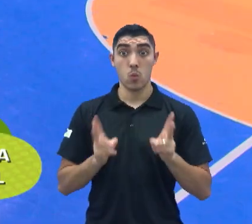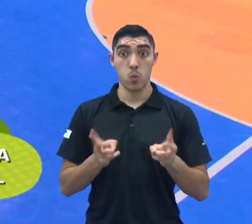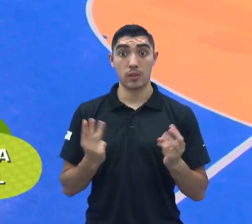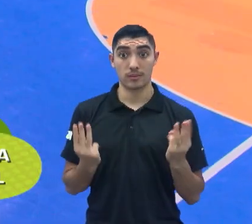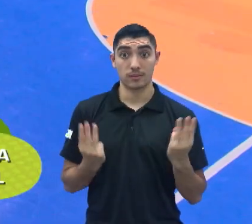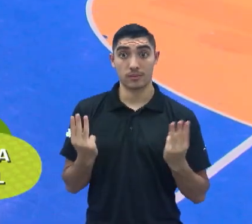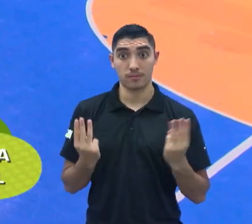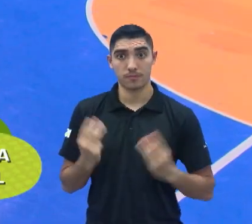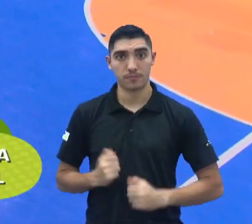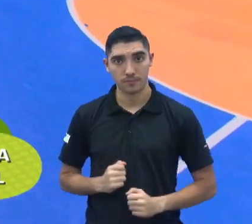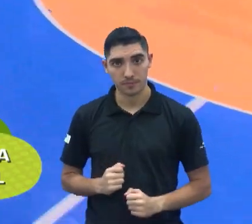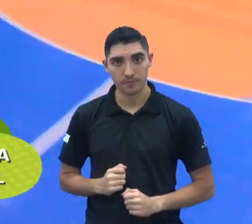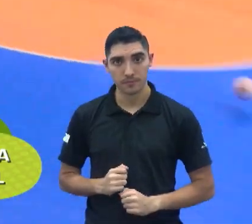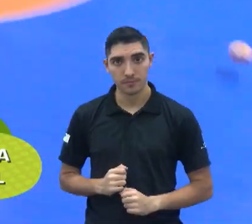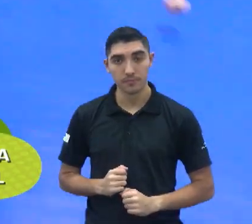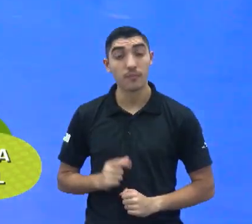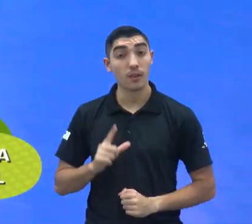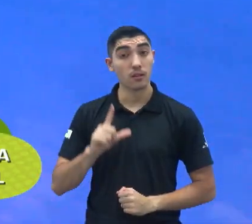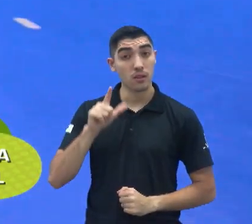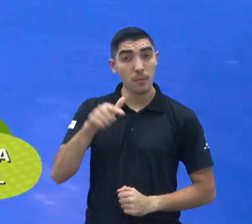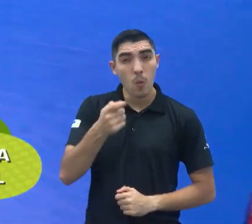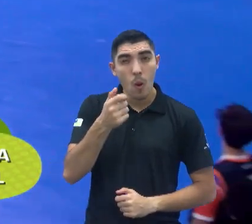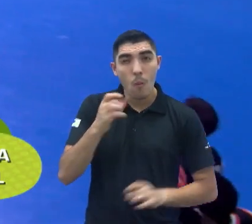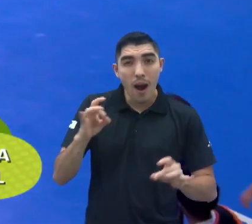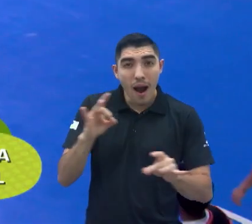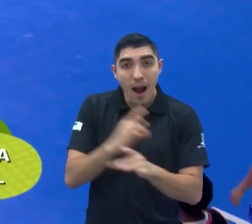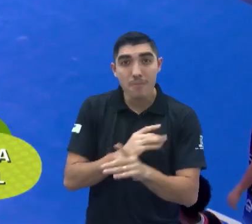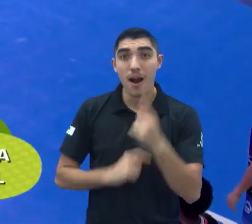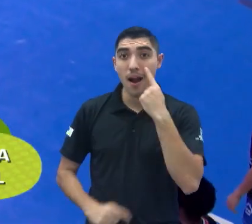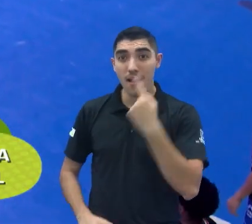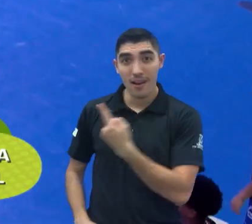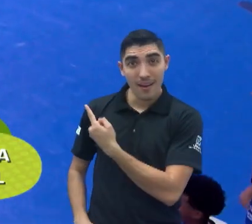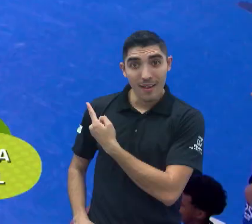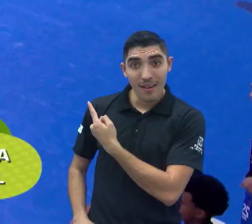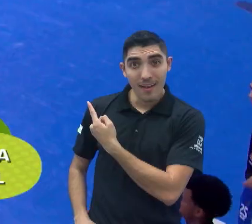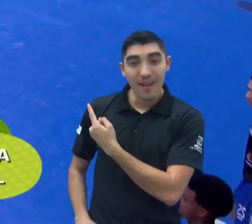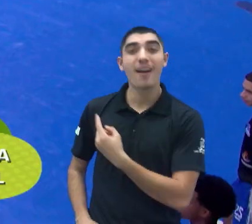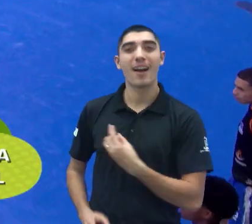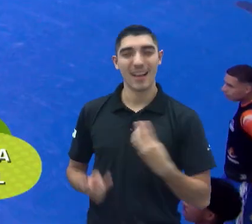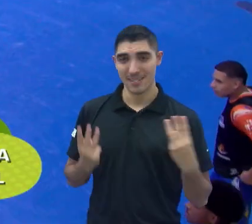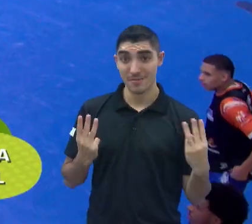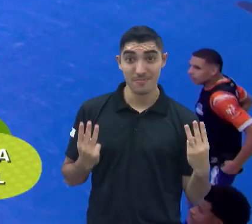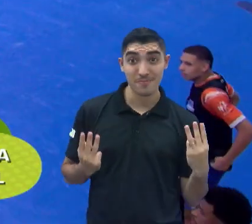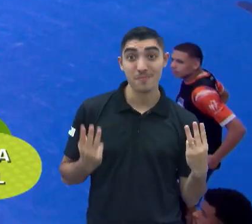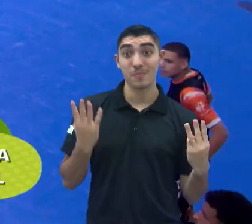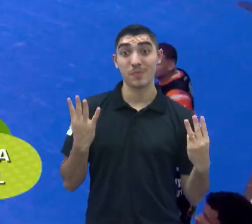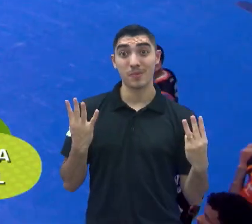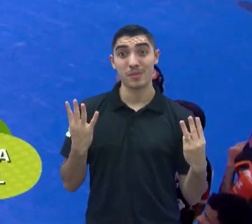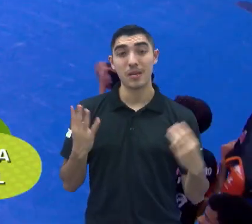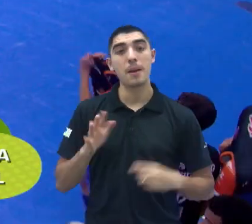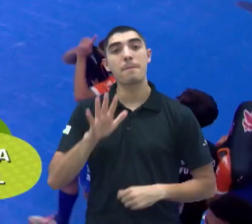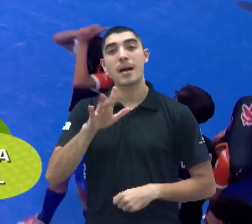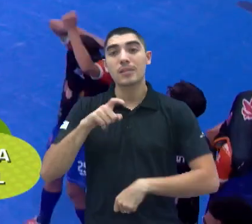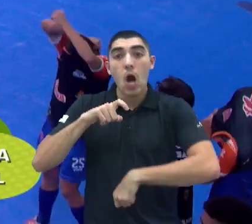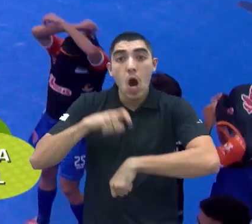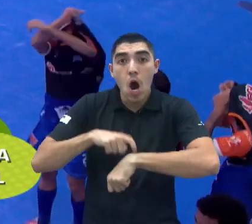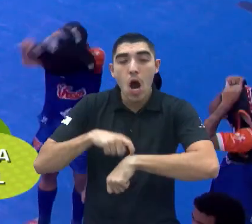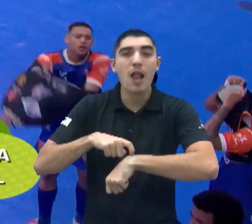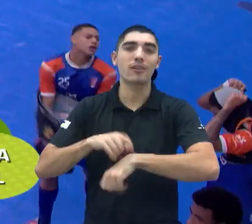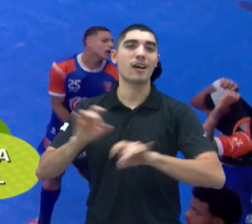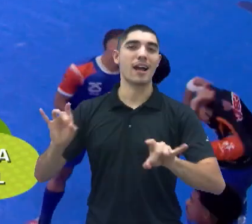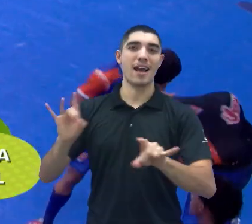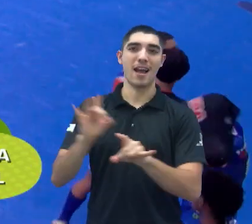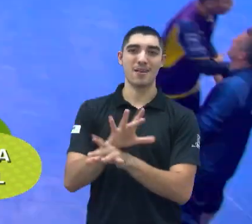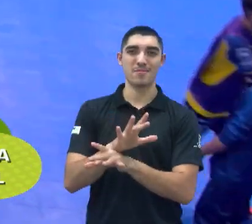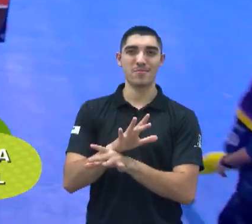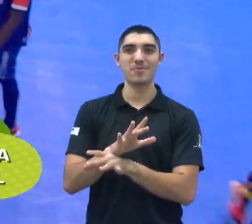defesa. Nos segundos finais, apesar dessa bola de Luiz Fernando ter entrado, o cronômetro já estava zerado. O